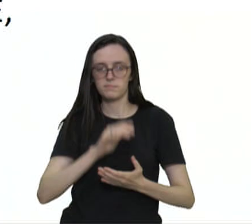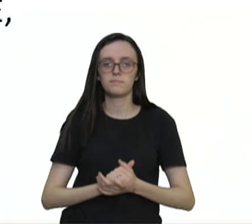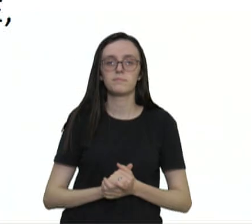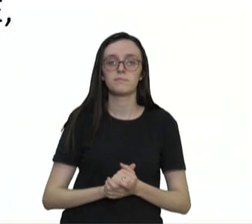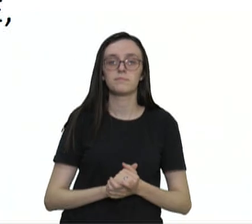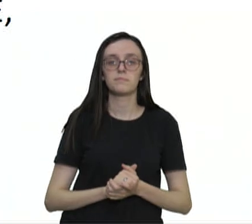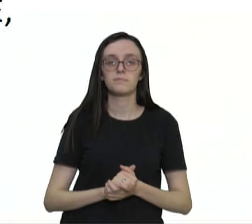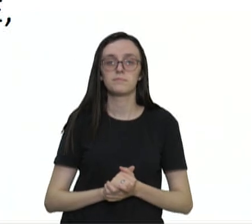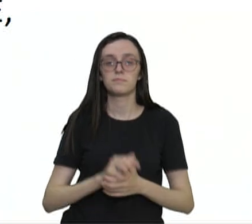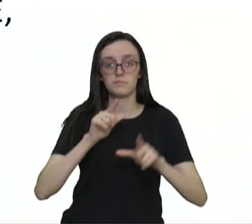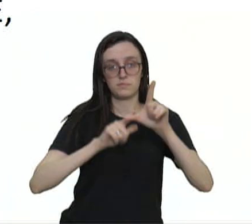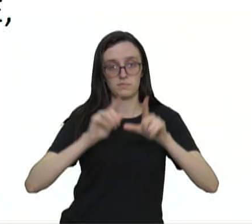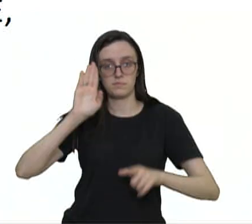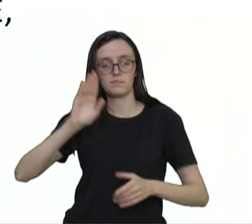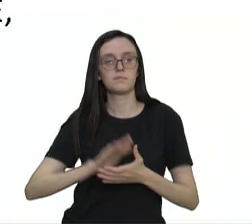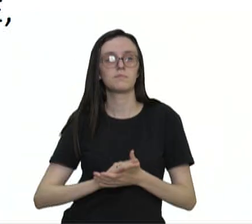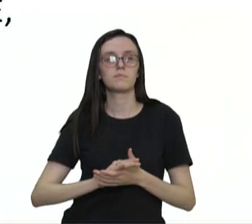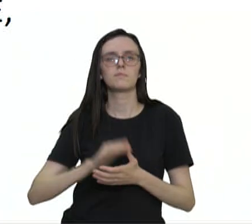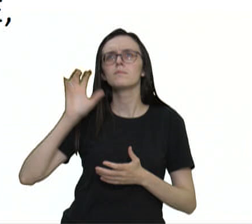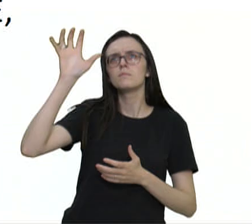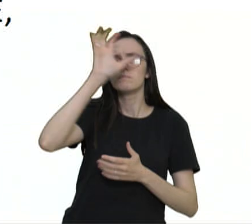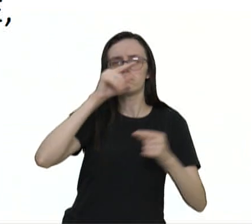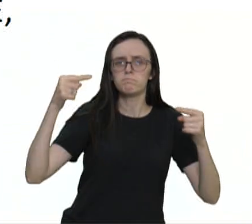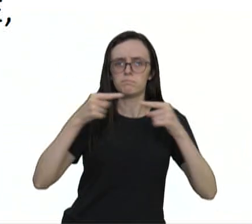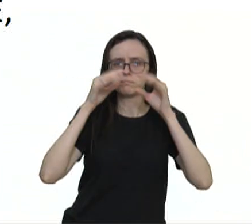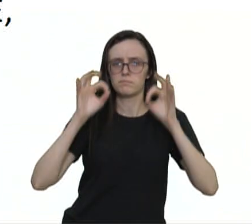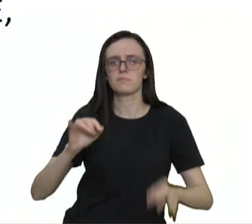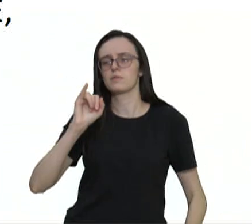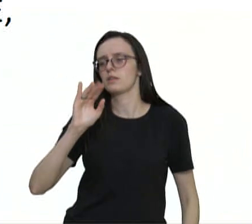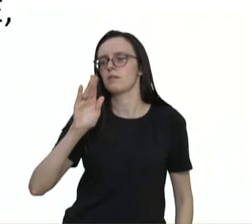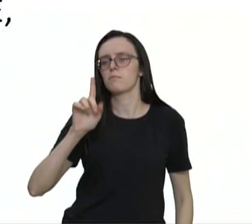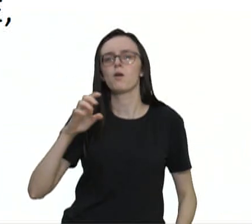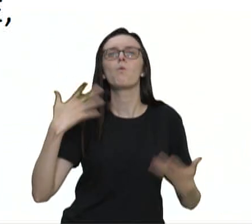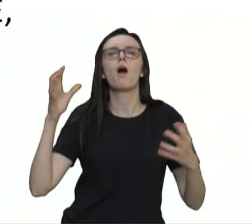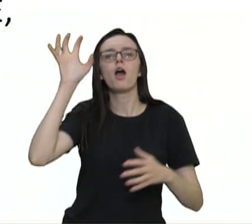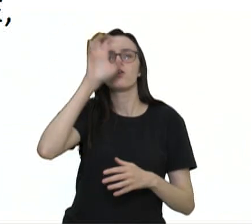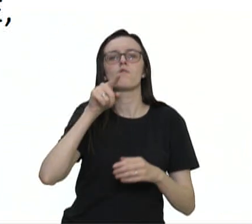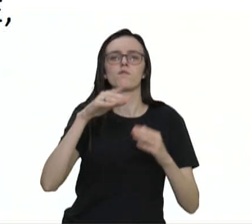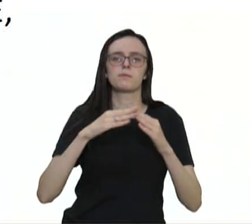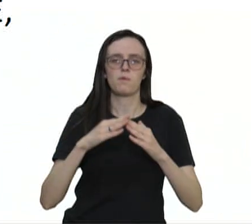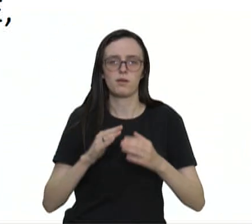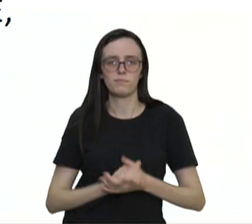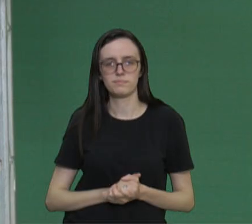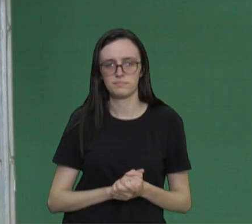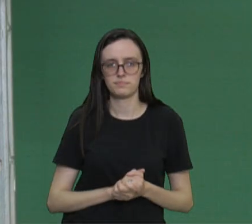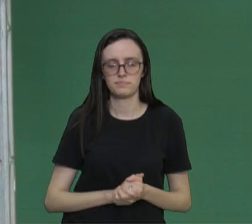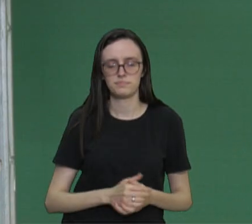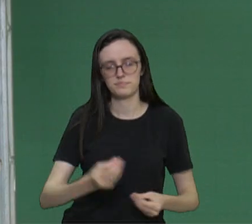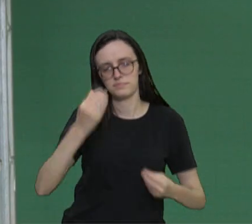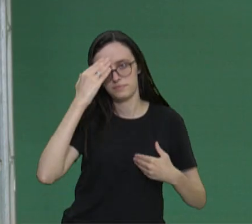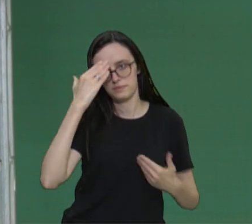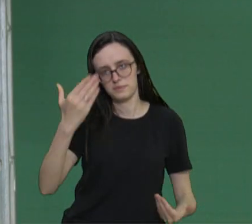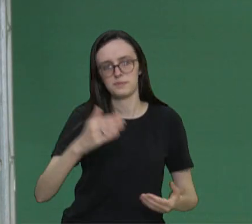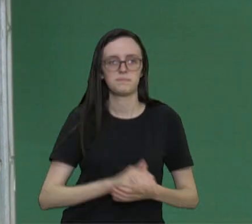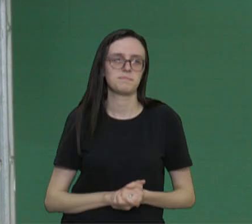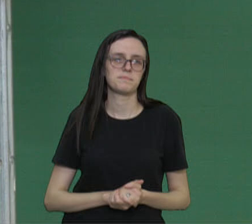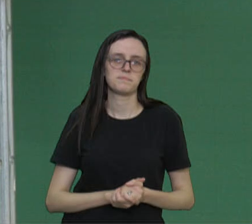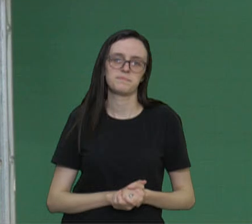acordo com a regionalização oficial do IBGE, em qual região você mora? Muito obrigada.